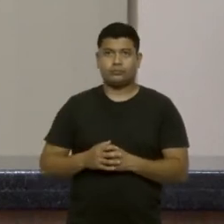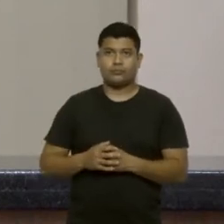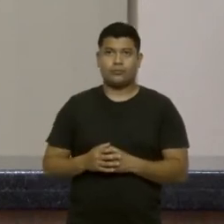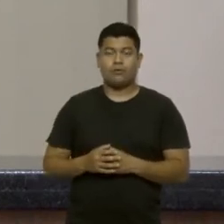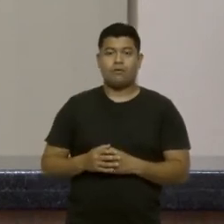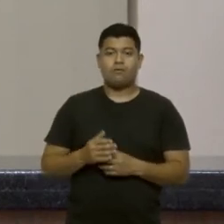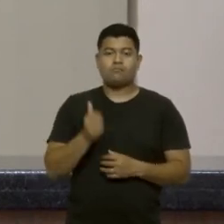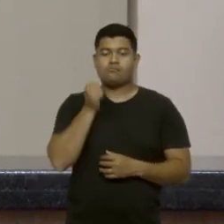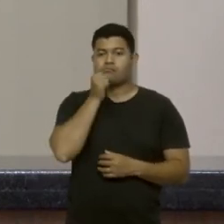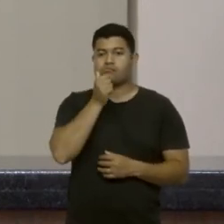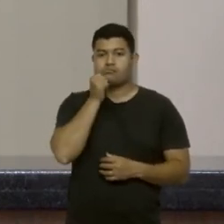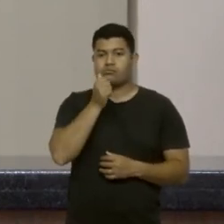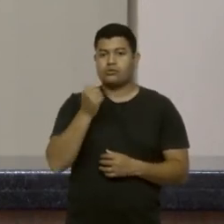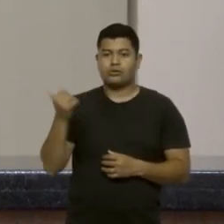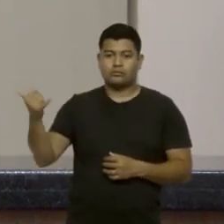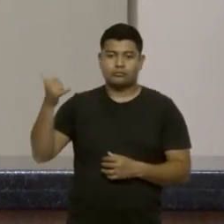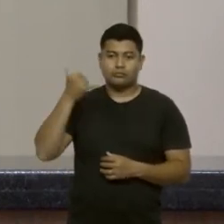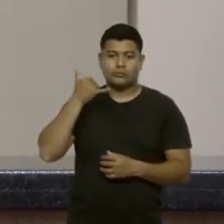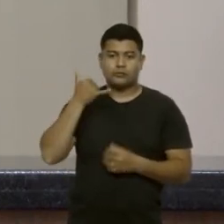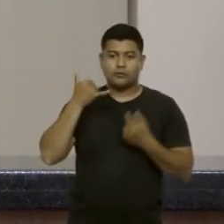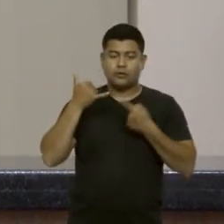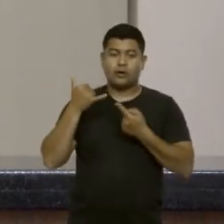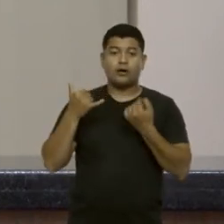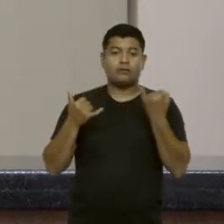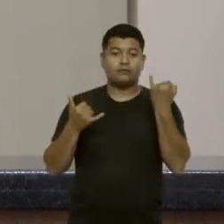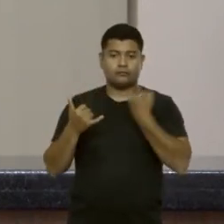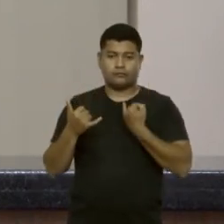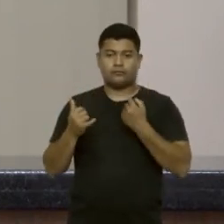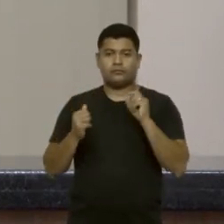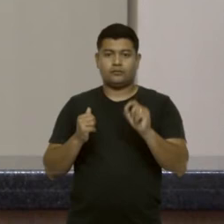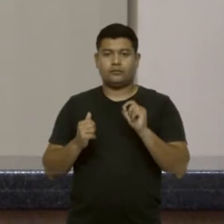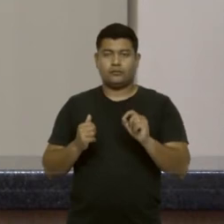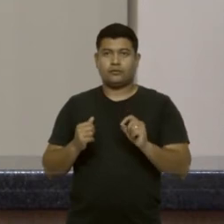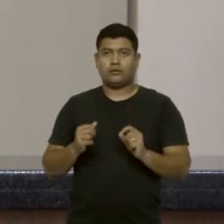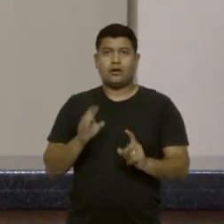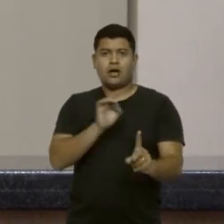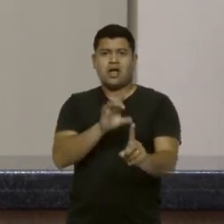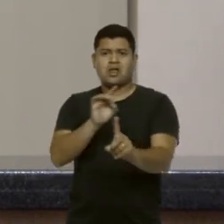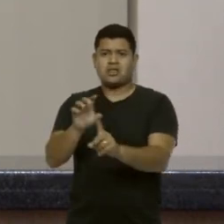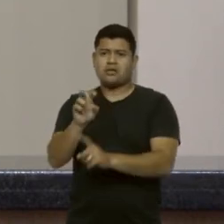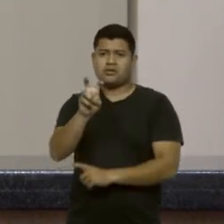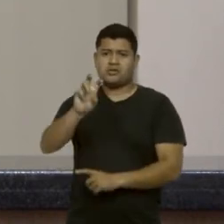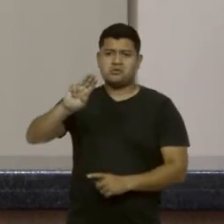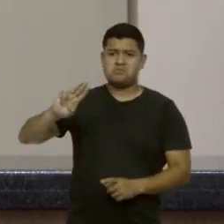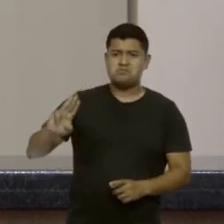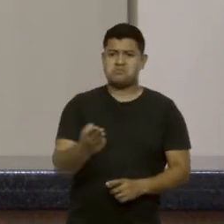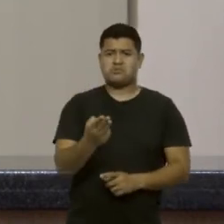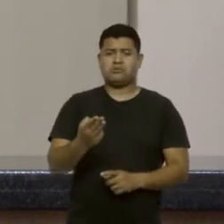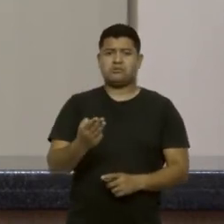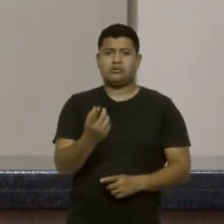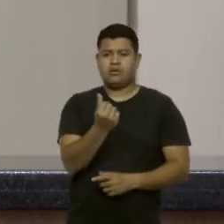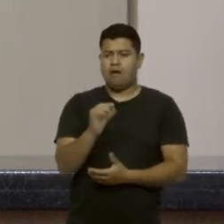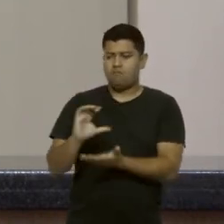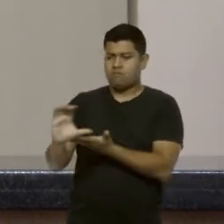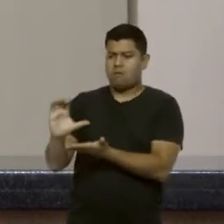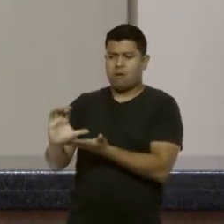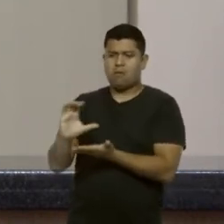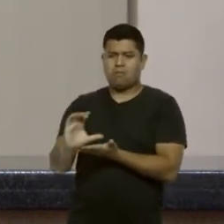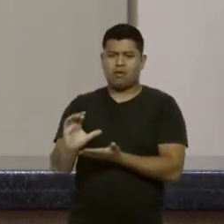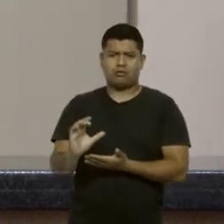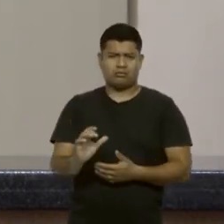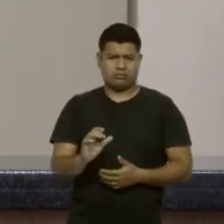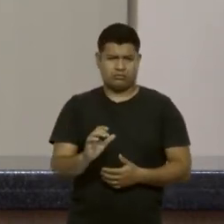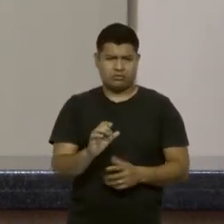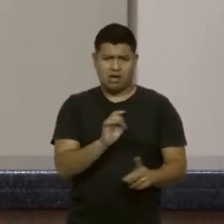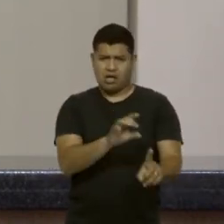senhora me ligou e disse, não, vocês receberam cada um 5 milhões aí, e